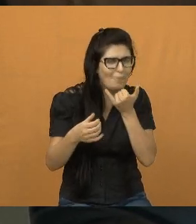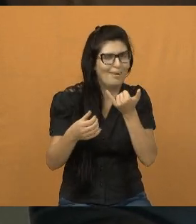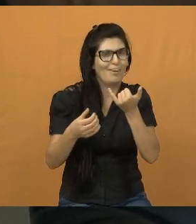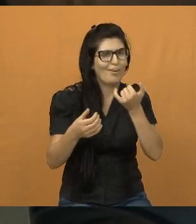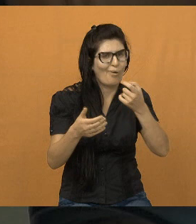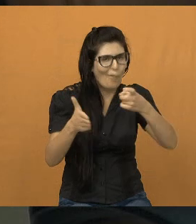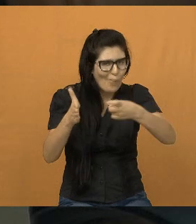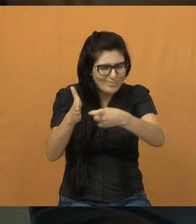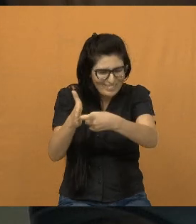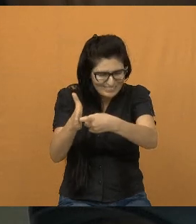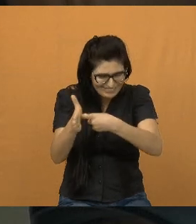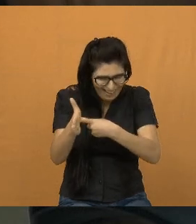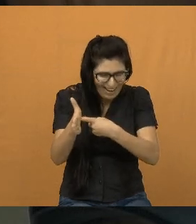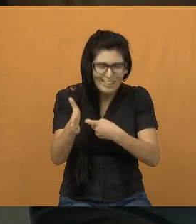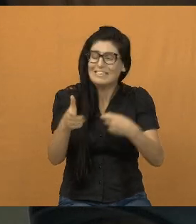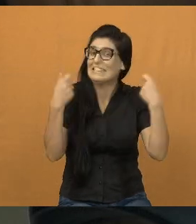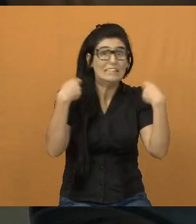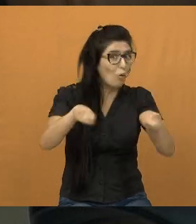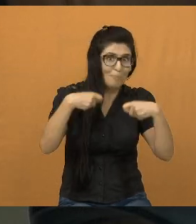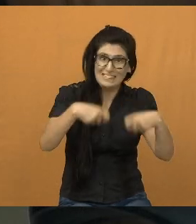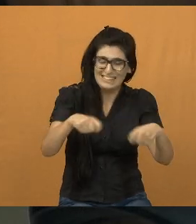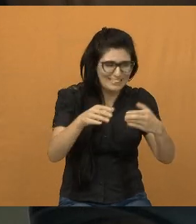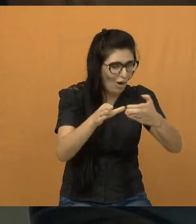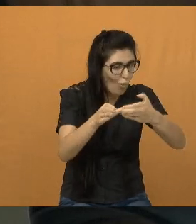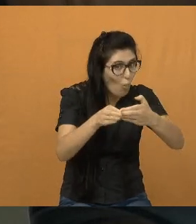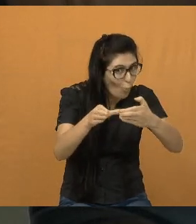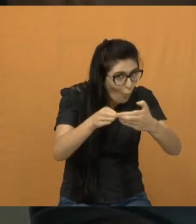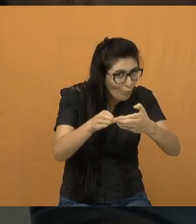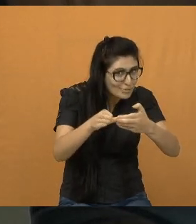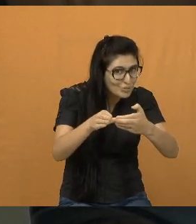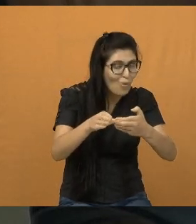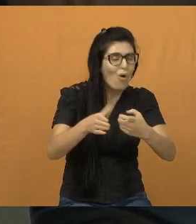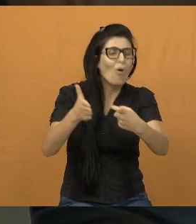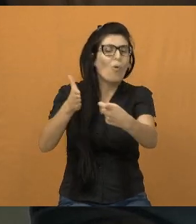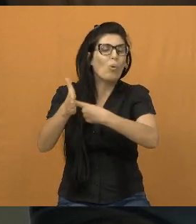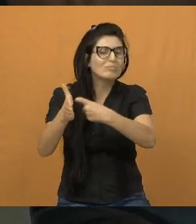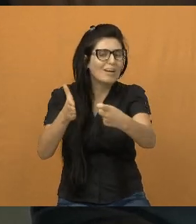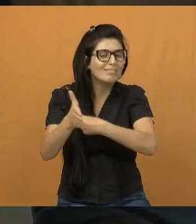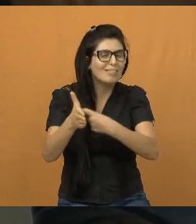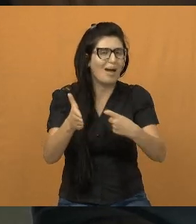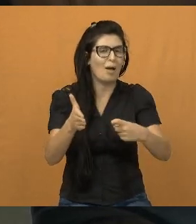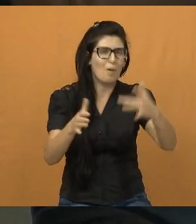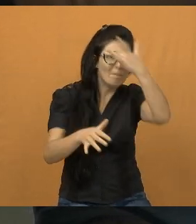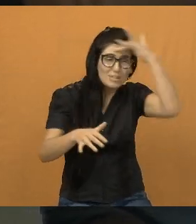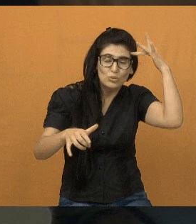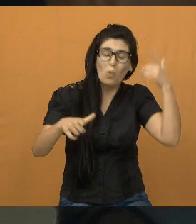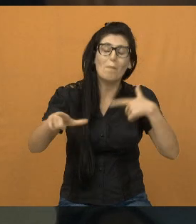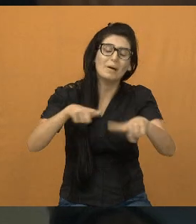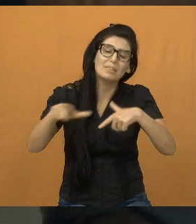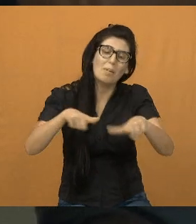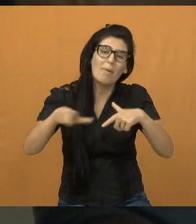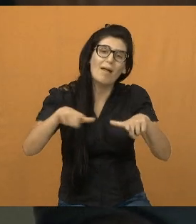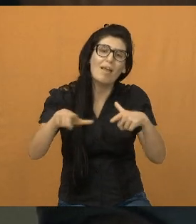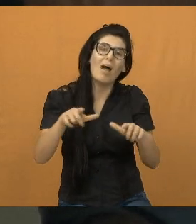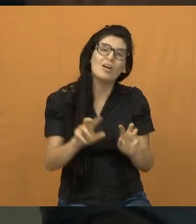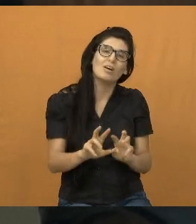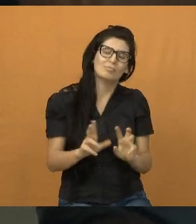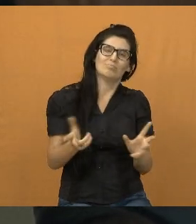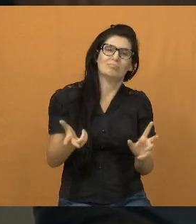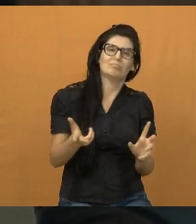demanda, ou ainda levamos um tempo vivendo essa situação? E outra coisa, com